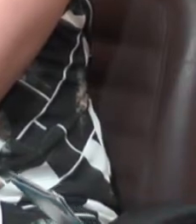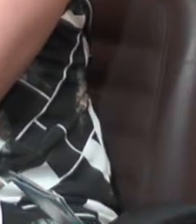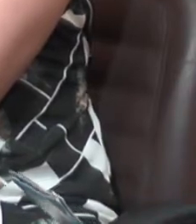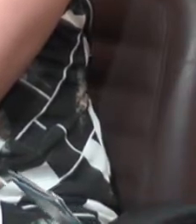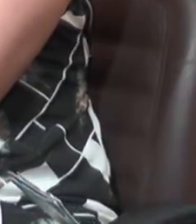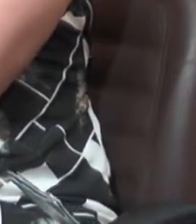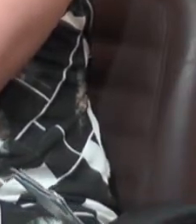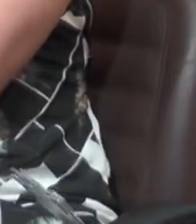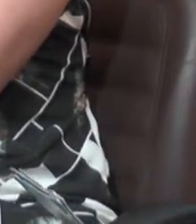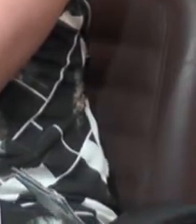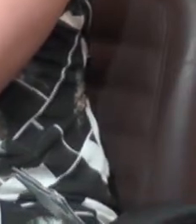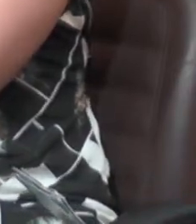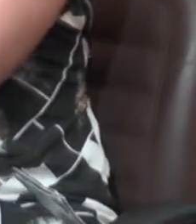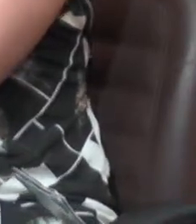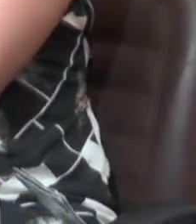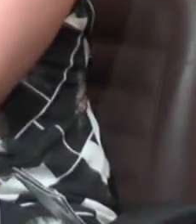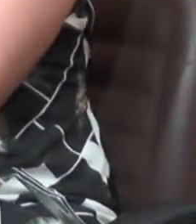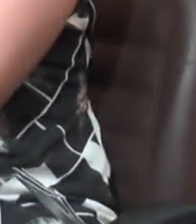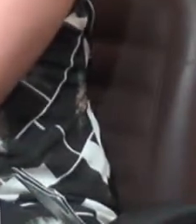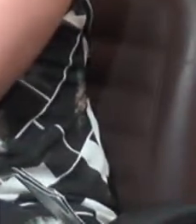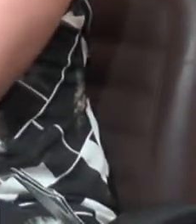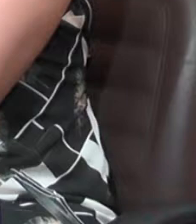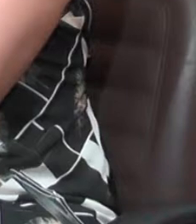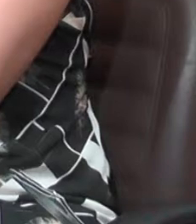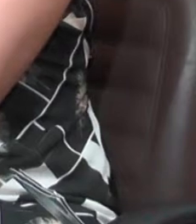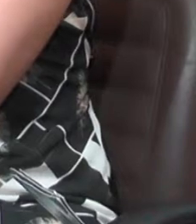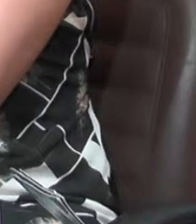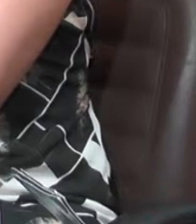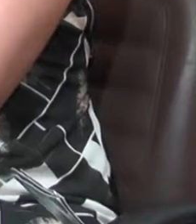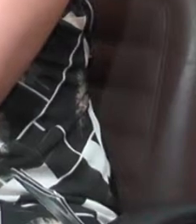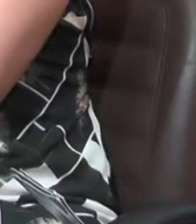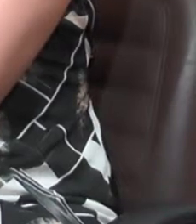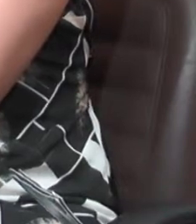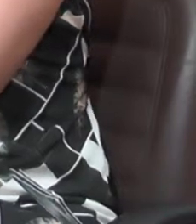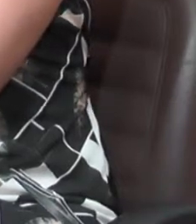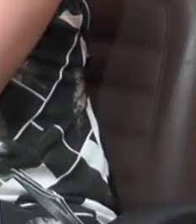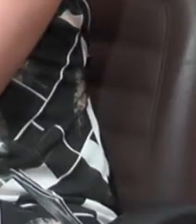passando. Eu já tive vontade de desistir sim, mas o esforço